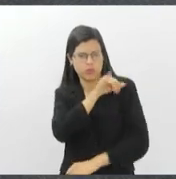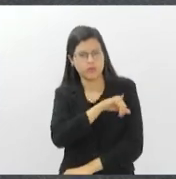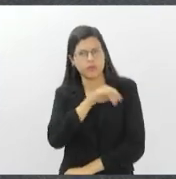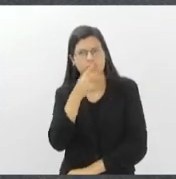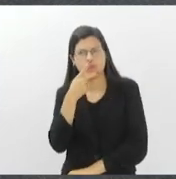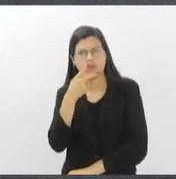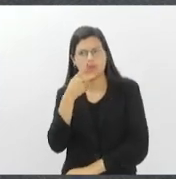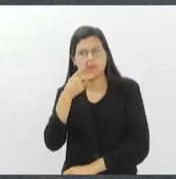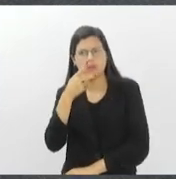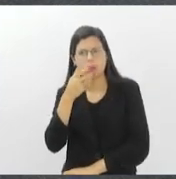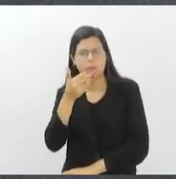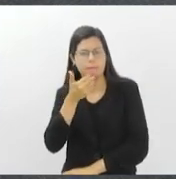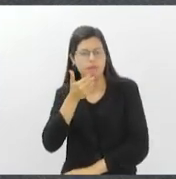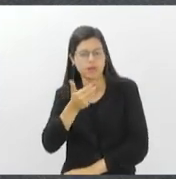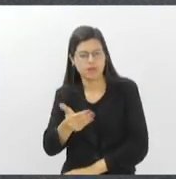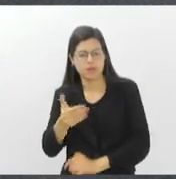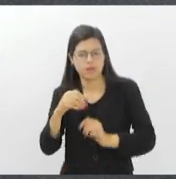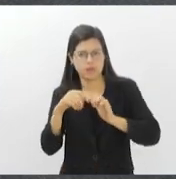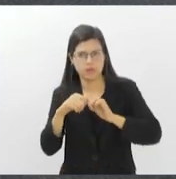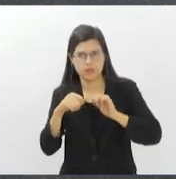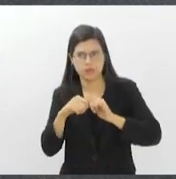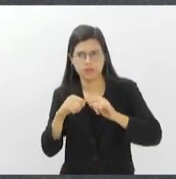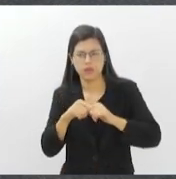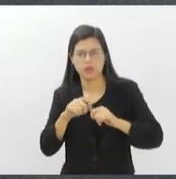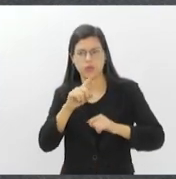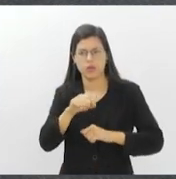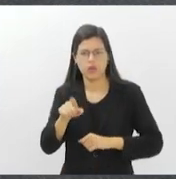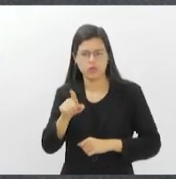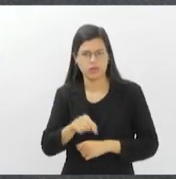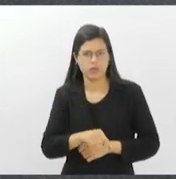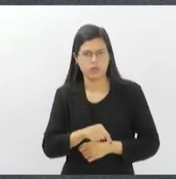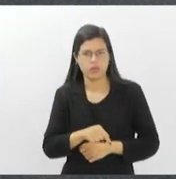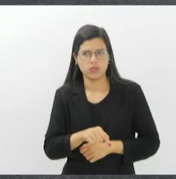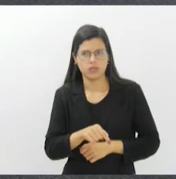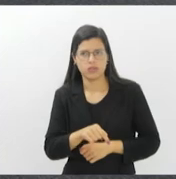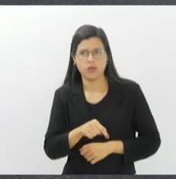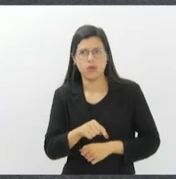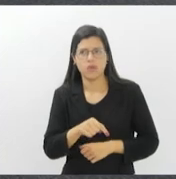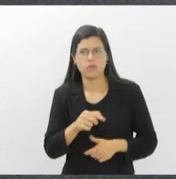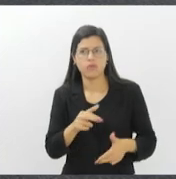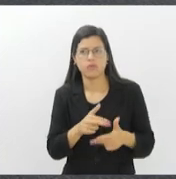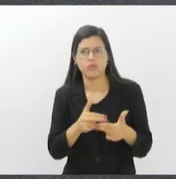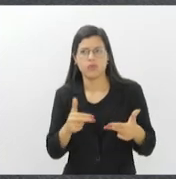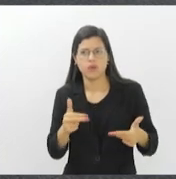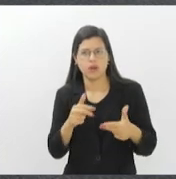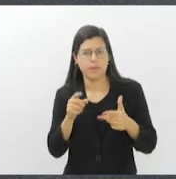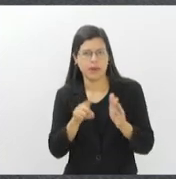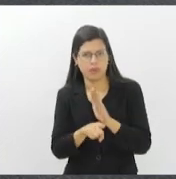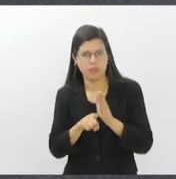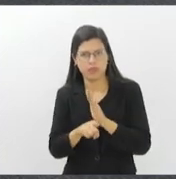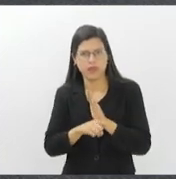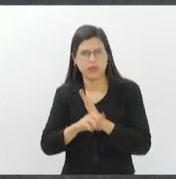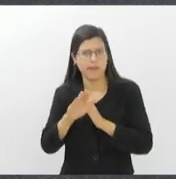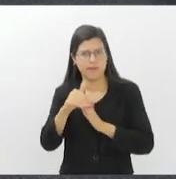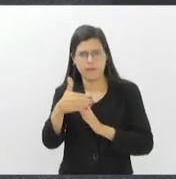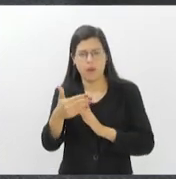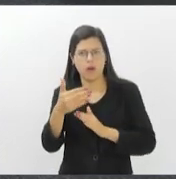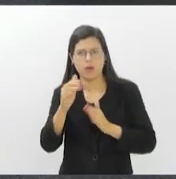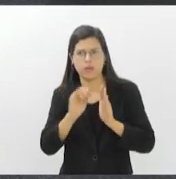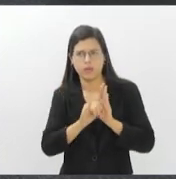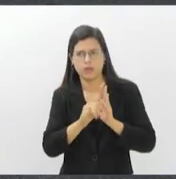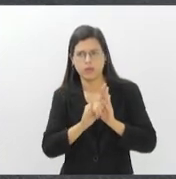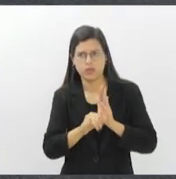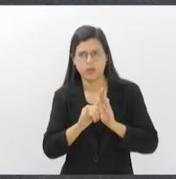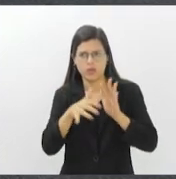ao pedido feito para anulação das questões que estavam fora do edital, o Tribunal de Justiça alegava que